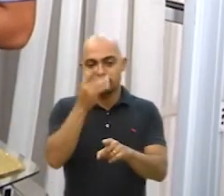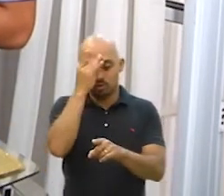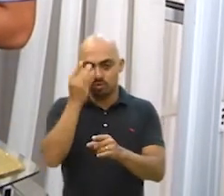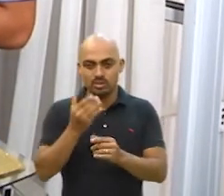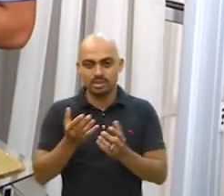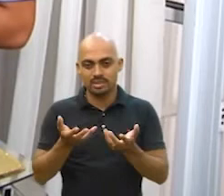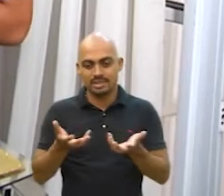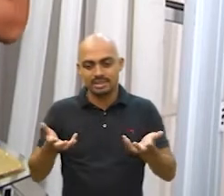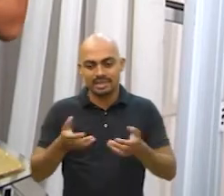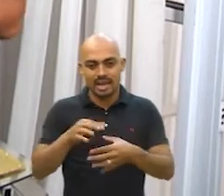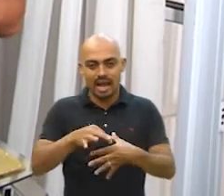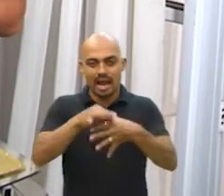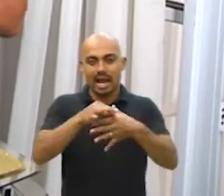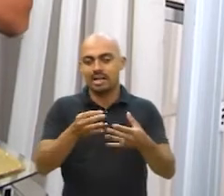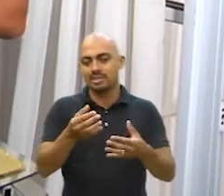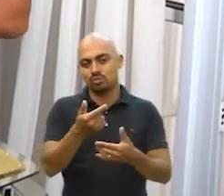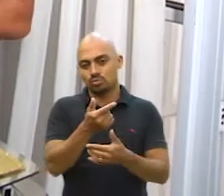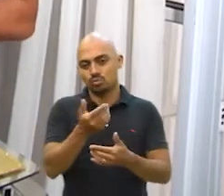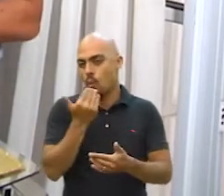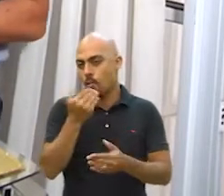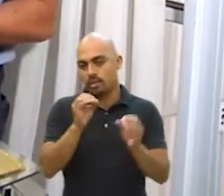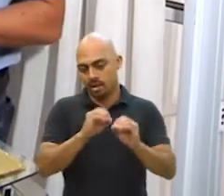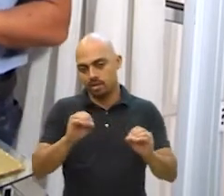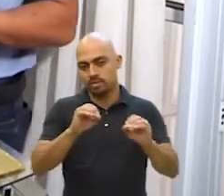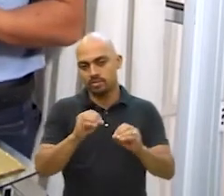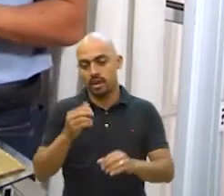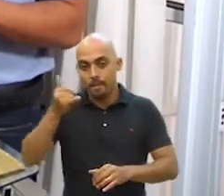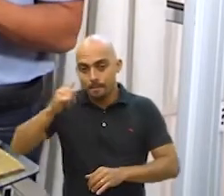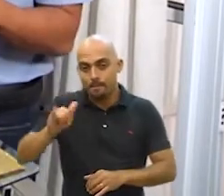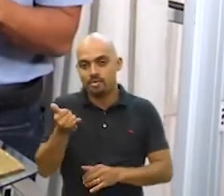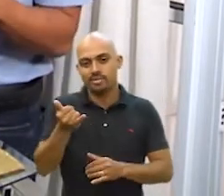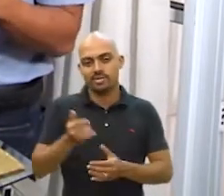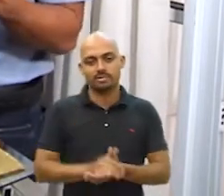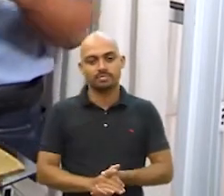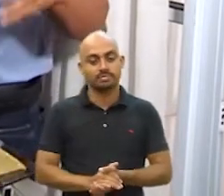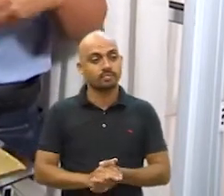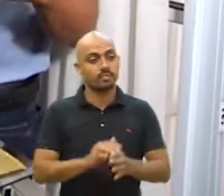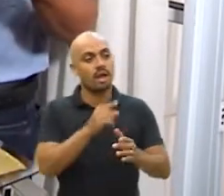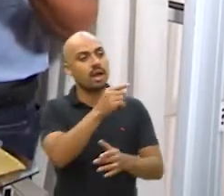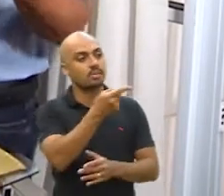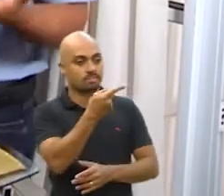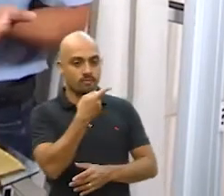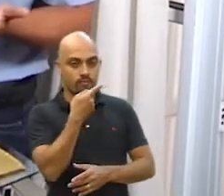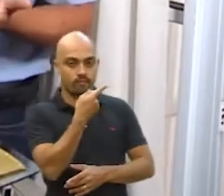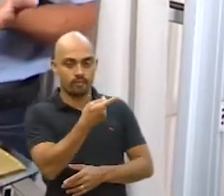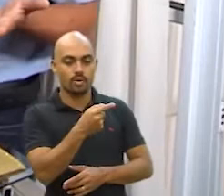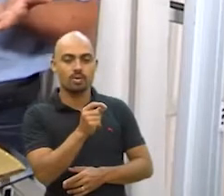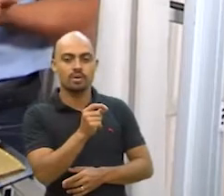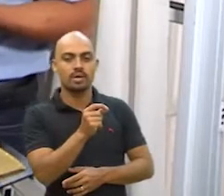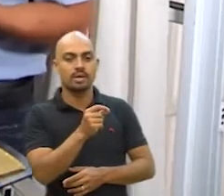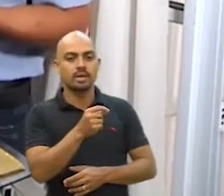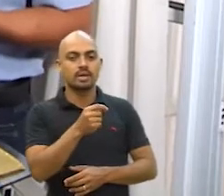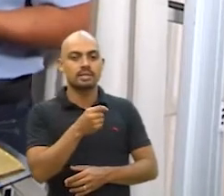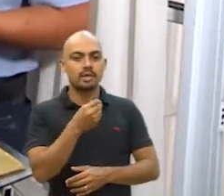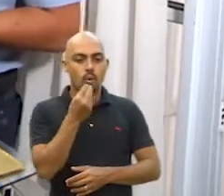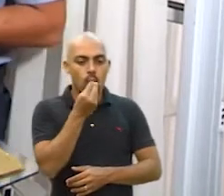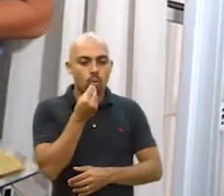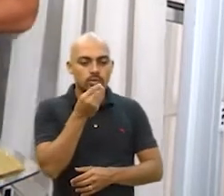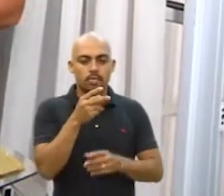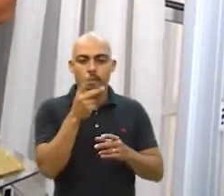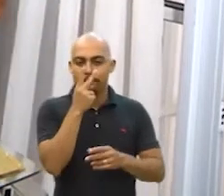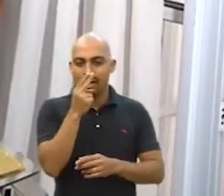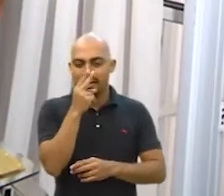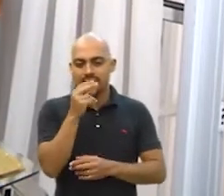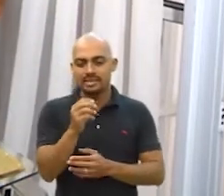fazendo o consumo dela também. Então vamos ver. A Patrícia falou pra mim que ela tem um gosto característico, parecido com espinafre, né? Parecido